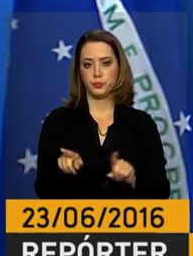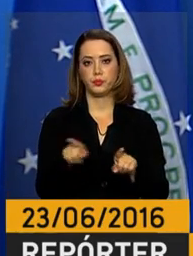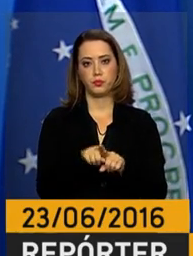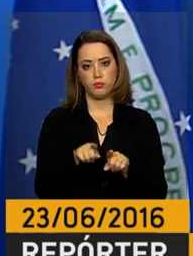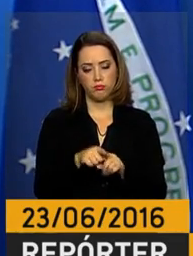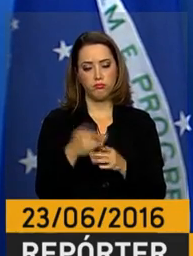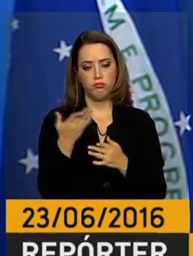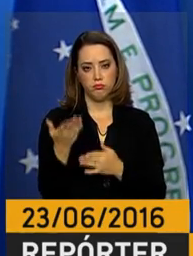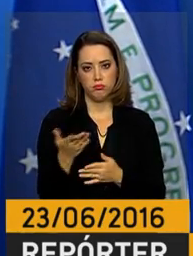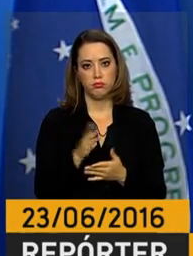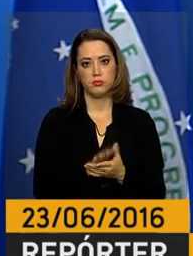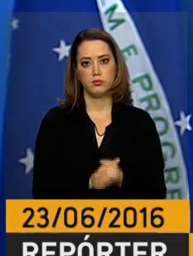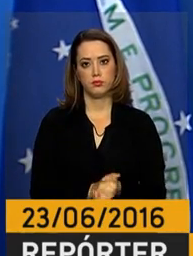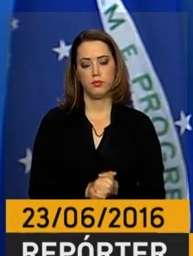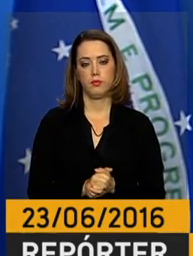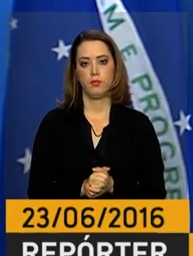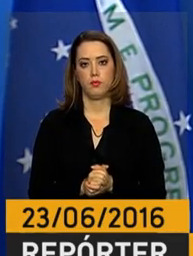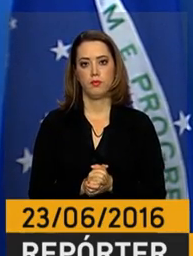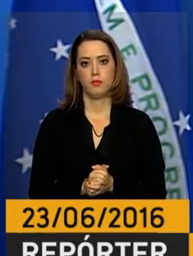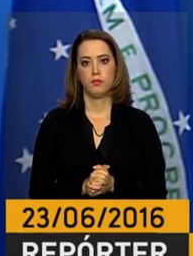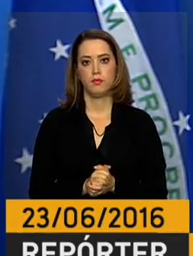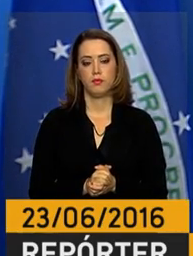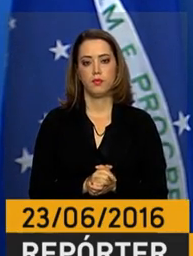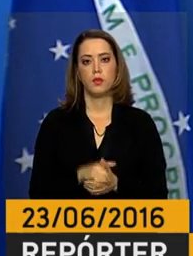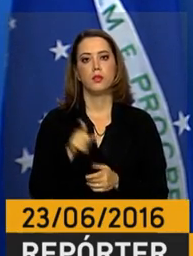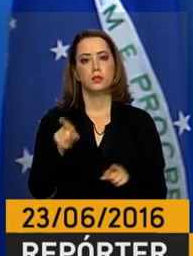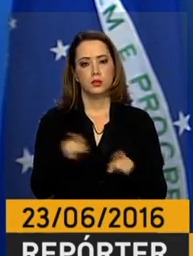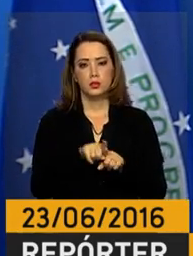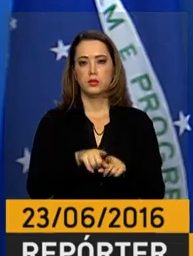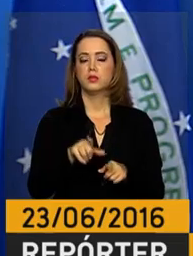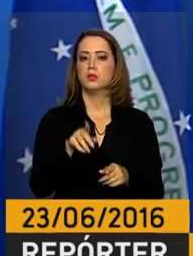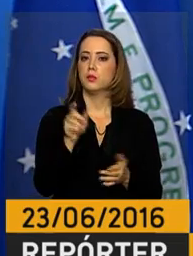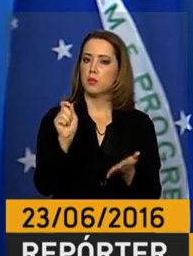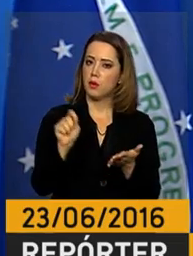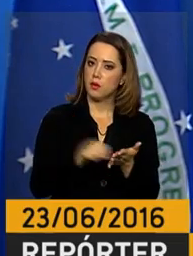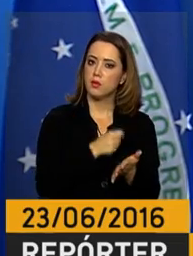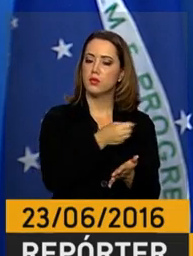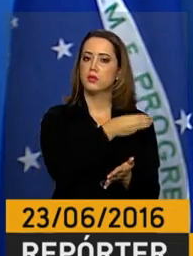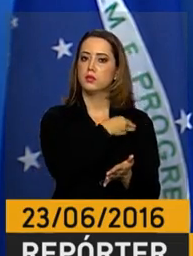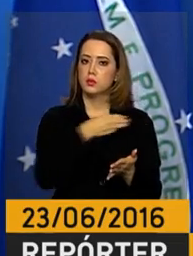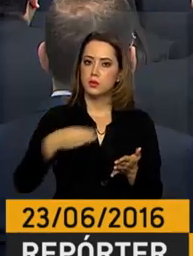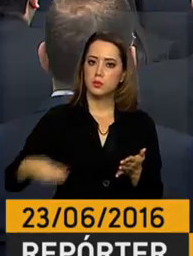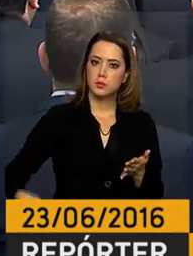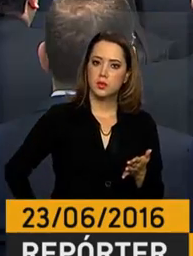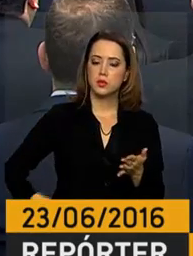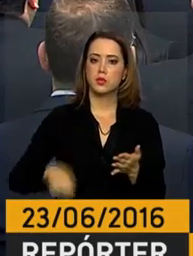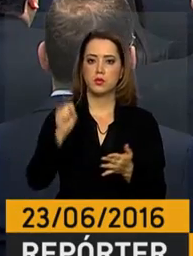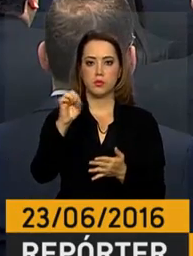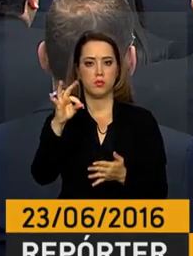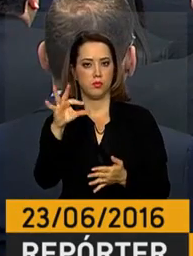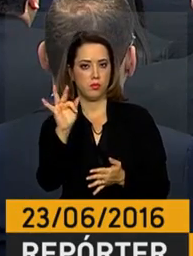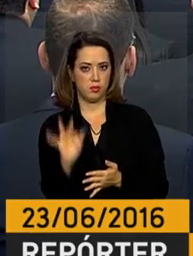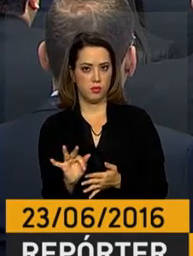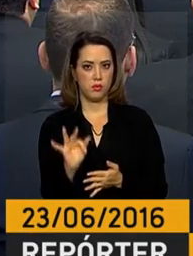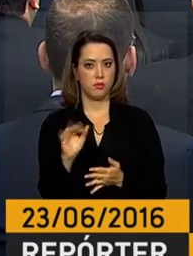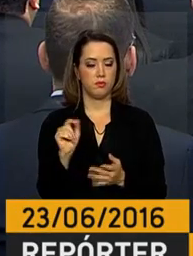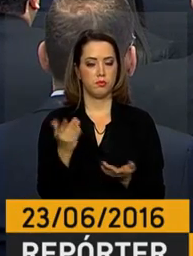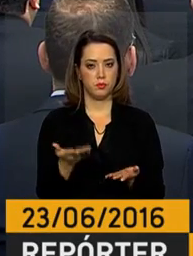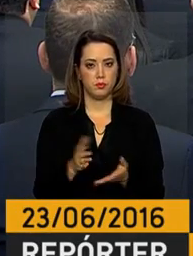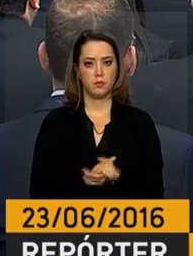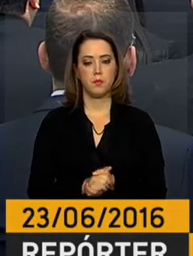vossa excelência pelo Ministro do Supremo Tribunal Federal Ministro Gilmar Mendes